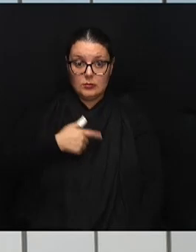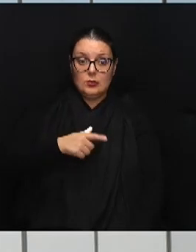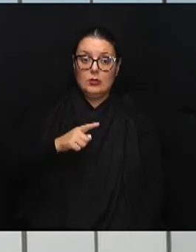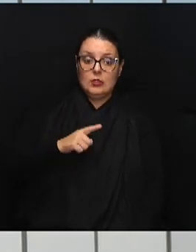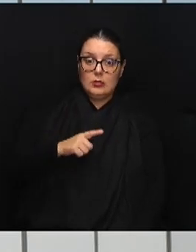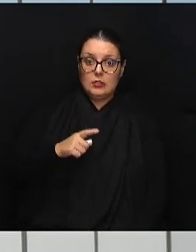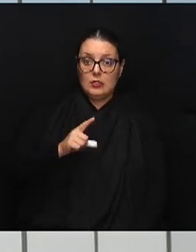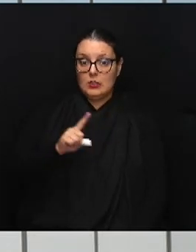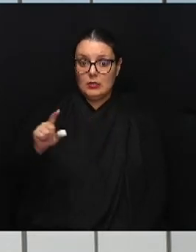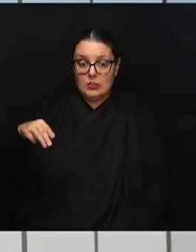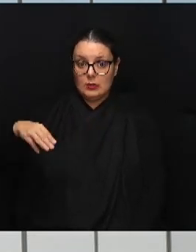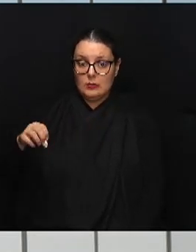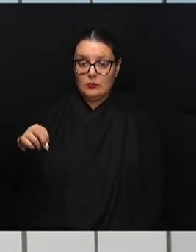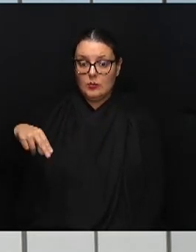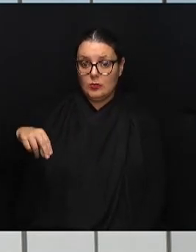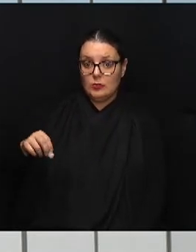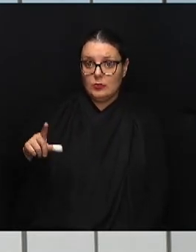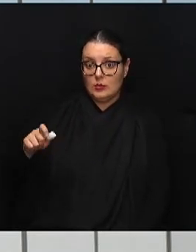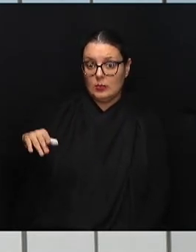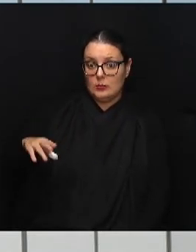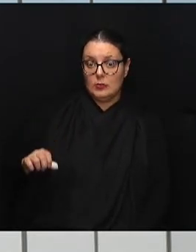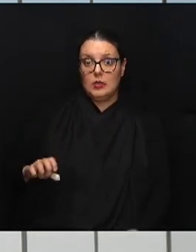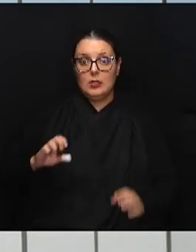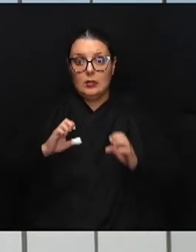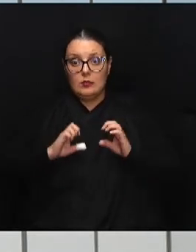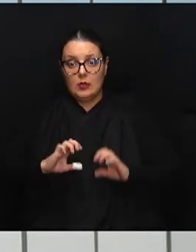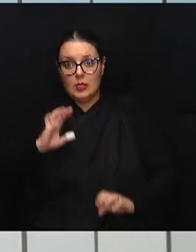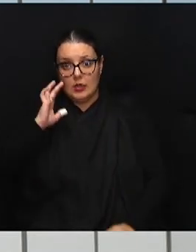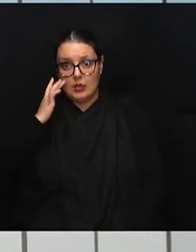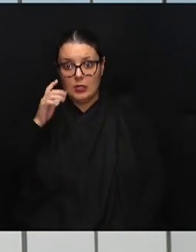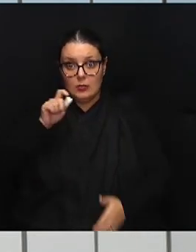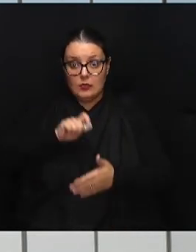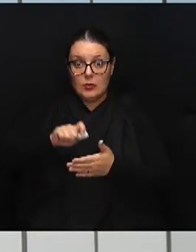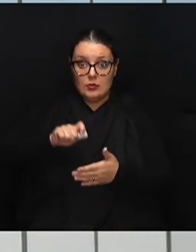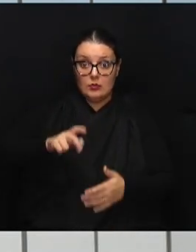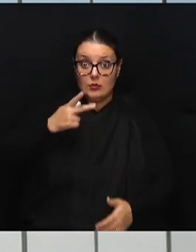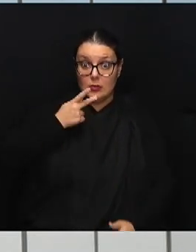não monogamia ética, né? No caso, acho que uma das autoras que fala